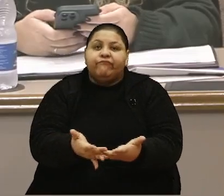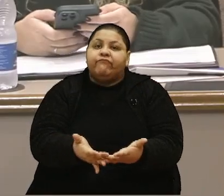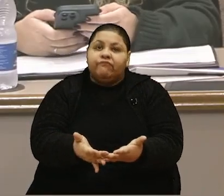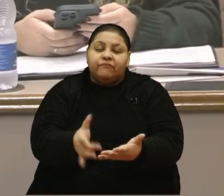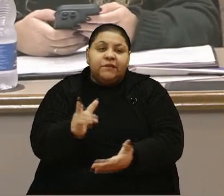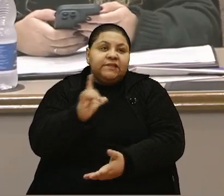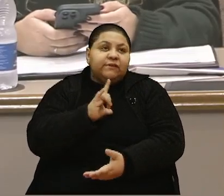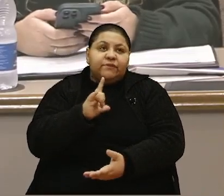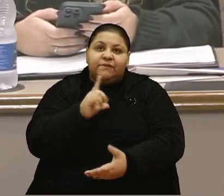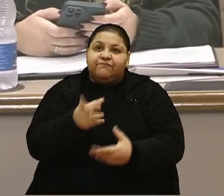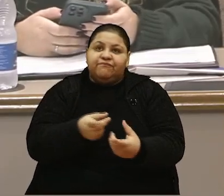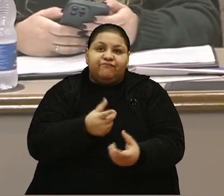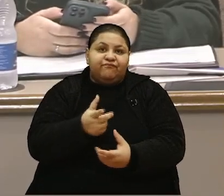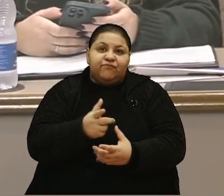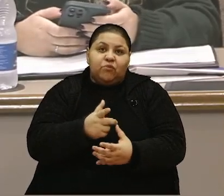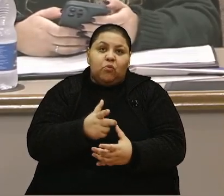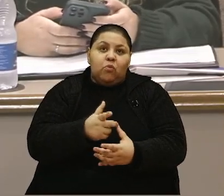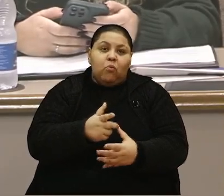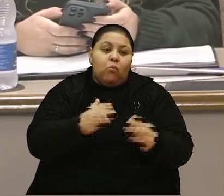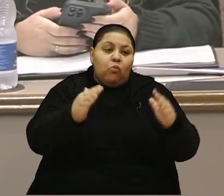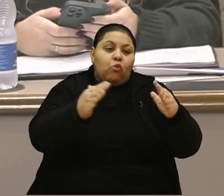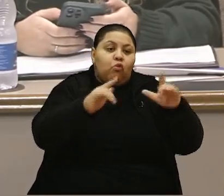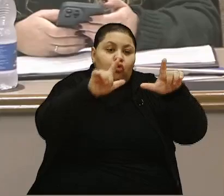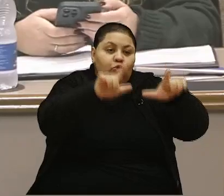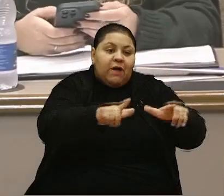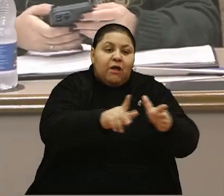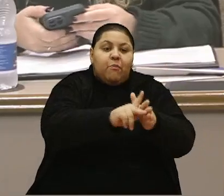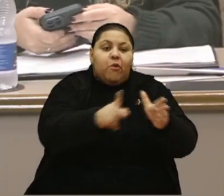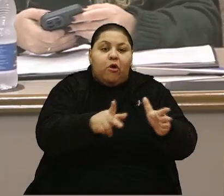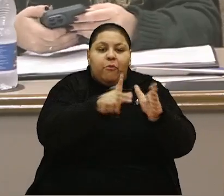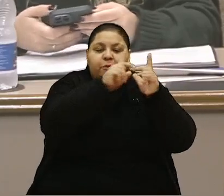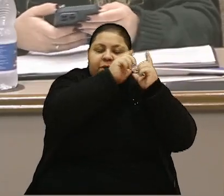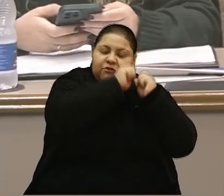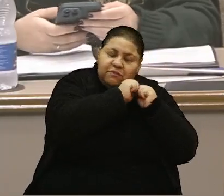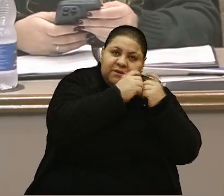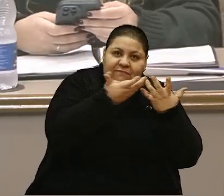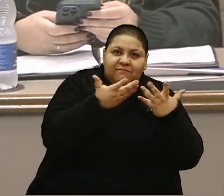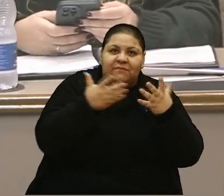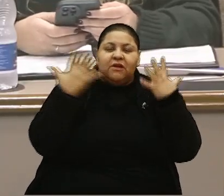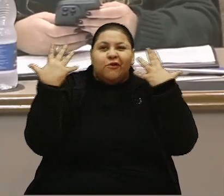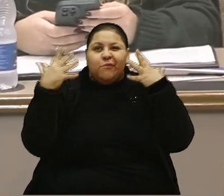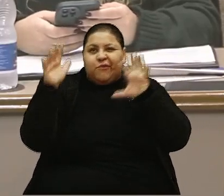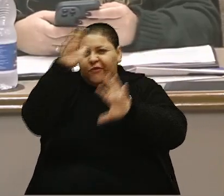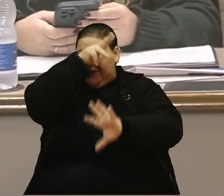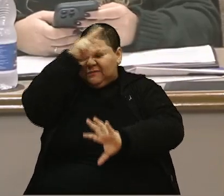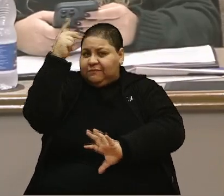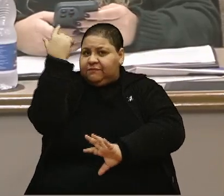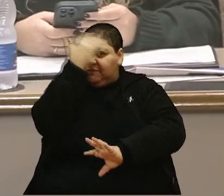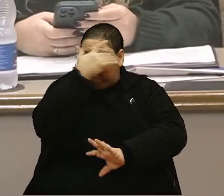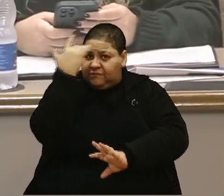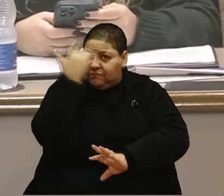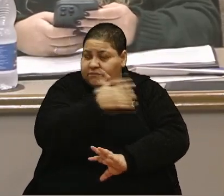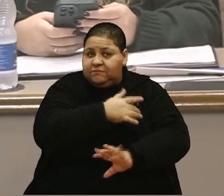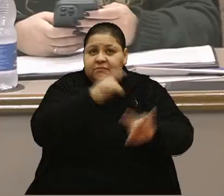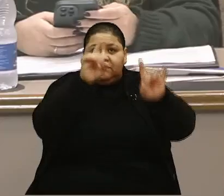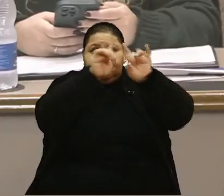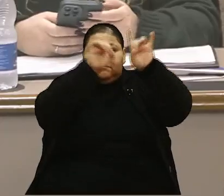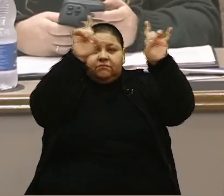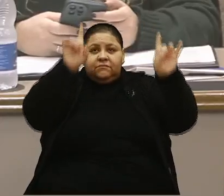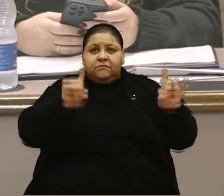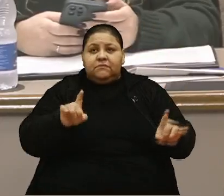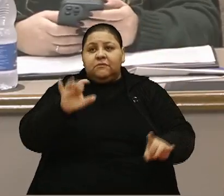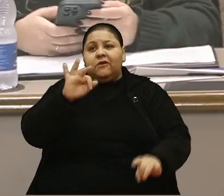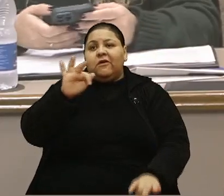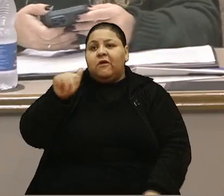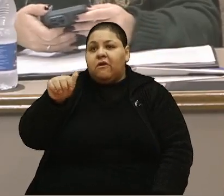não tem um abrigo decente para dormir. Então, parabenizar aí o nosso prefeito, o prefeito Odiló, a equipe da Fundação de Assistência Social,